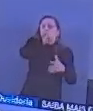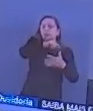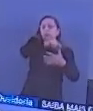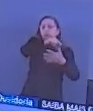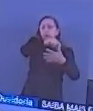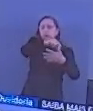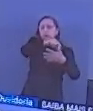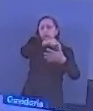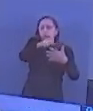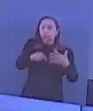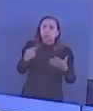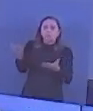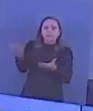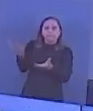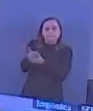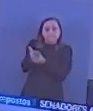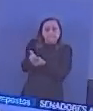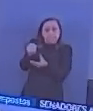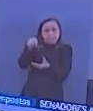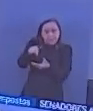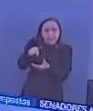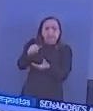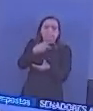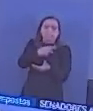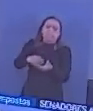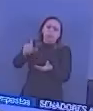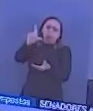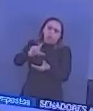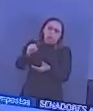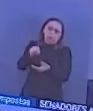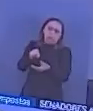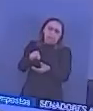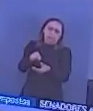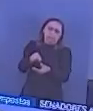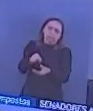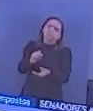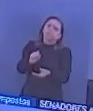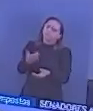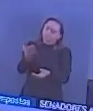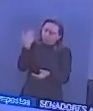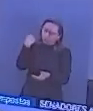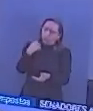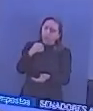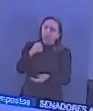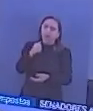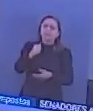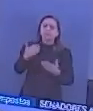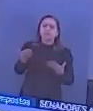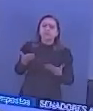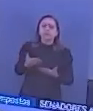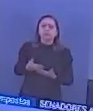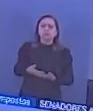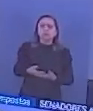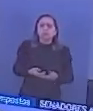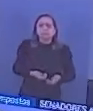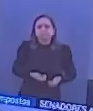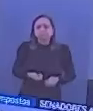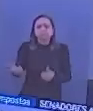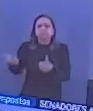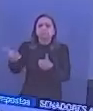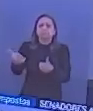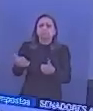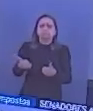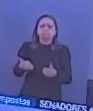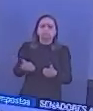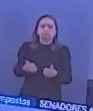Não é que se chover amanhã, tá chovendo hoje, né? Então não adianta a gente ficar falando uma coisa e falar, quando chover, falar assim, eu falei que ia chover. Não, ontem